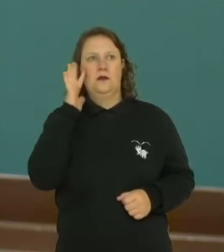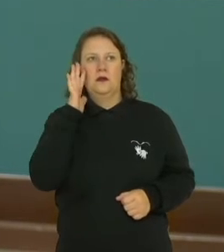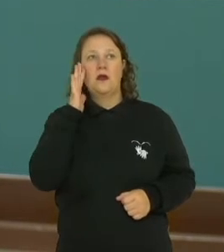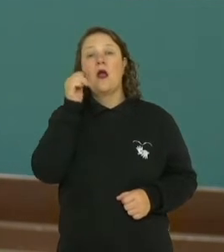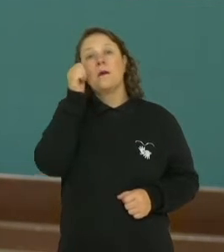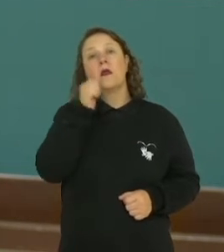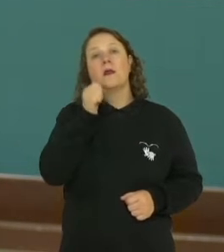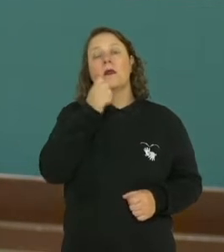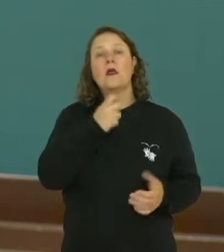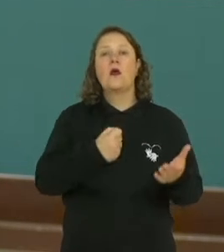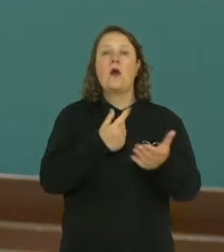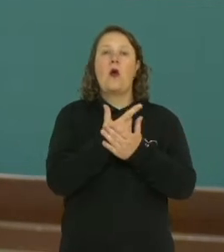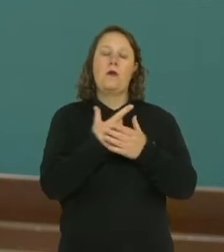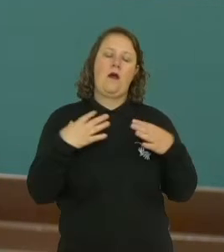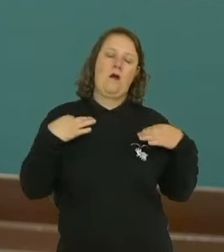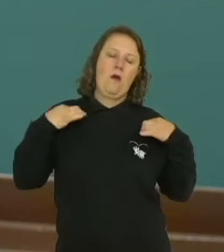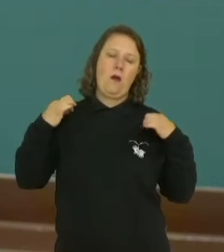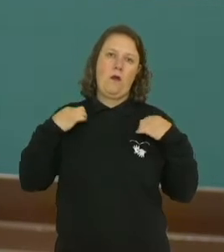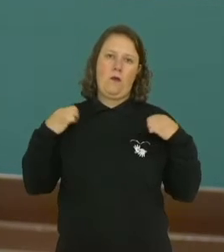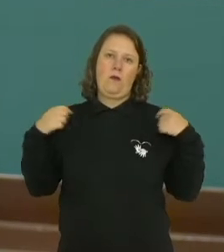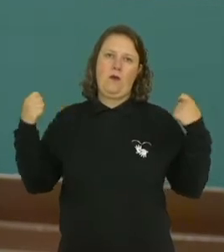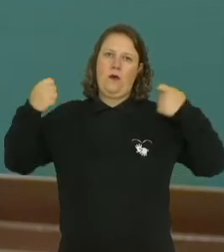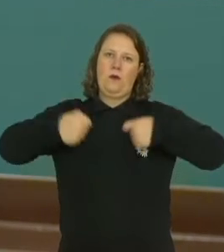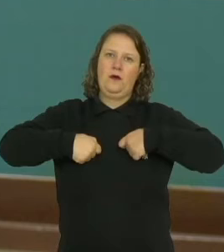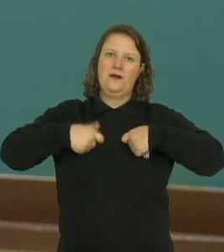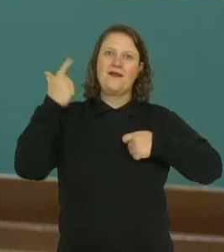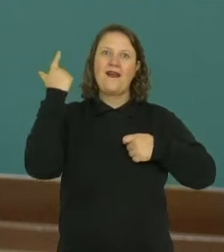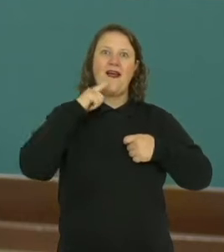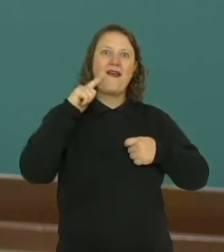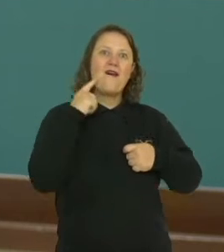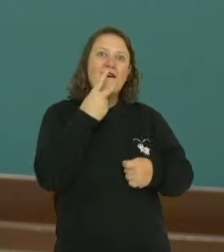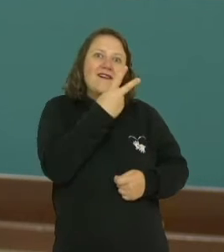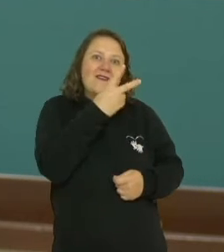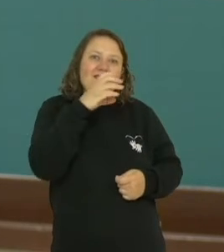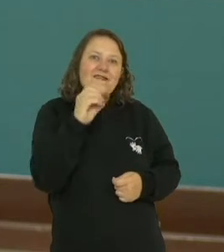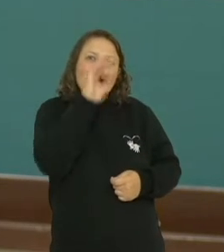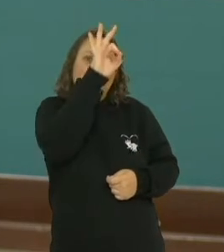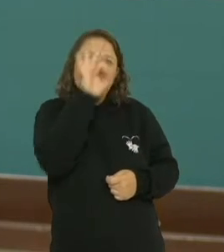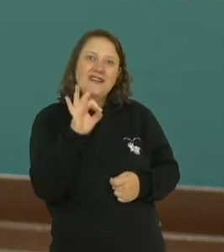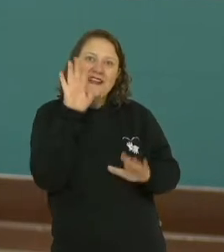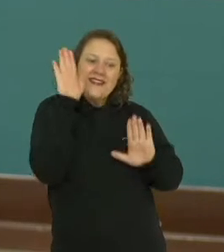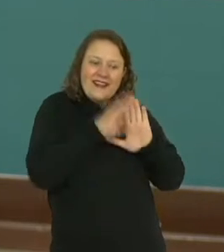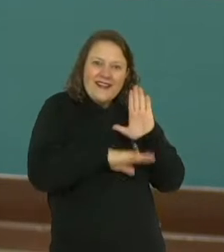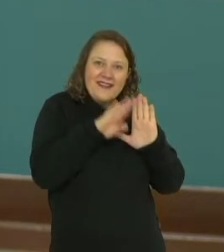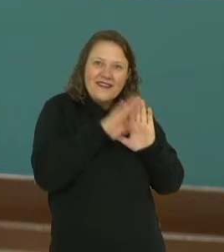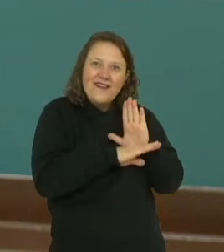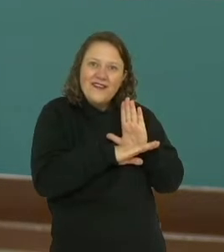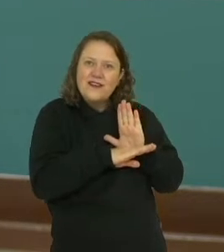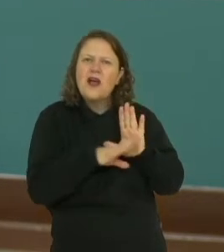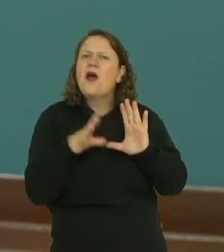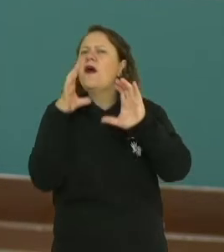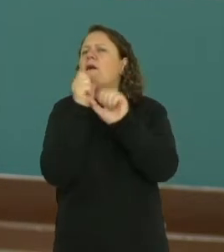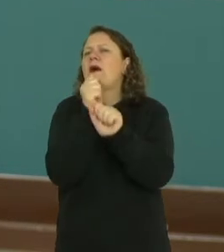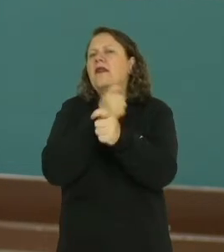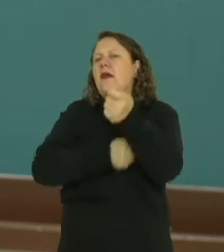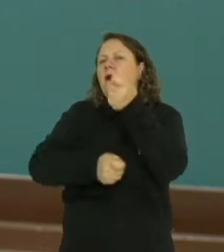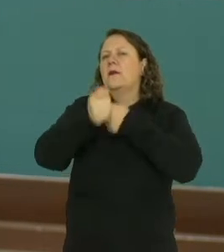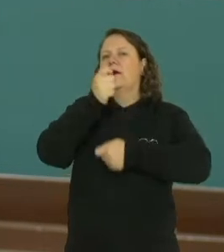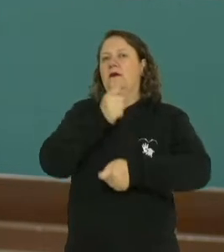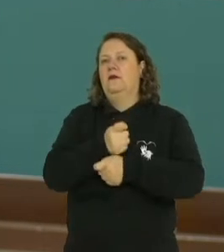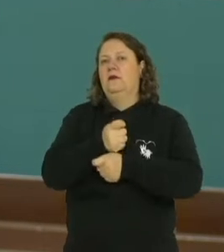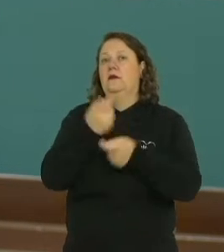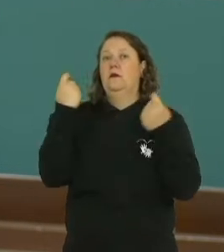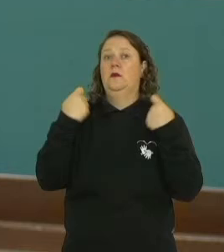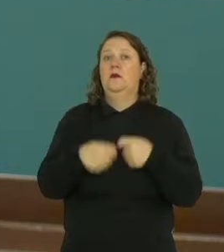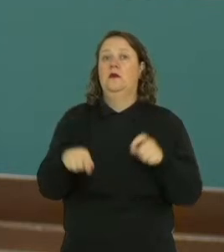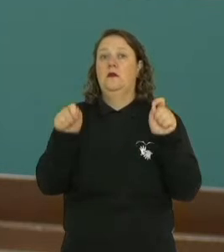comprou uma blusa na Black Friday e ganhou 20% de desconto. Quanto ela economizou? Bom, então a gente precisa